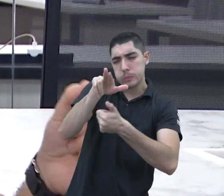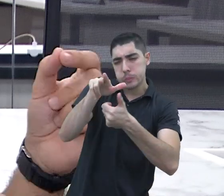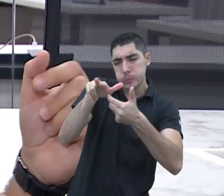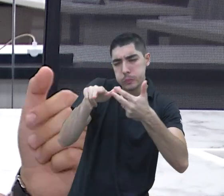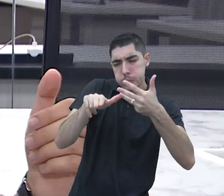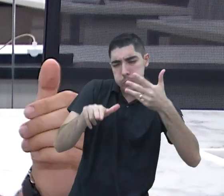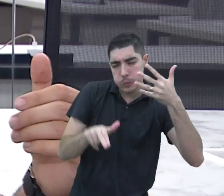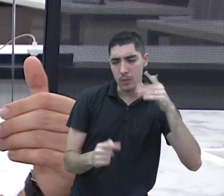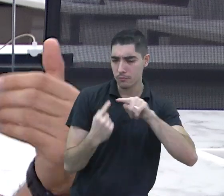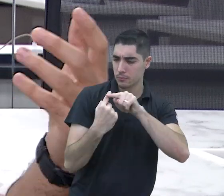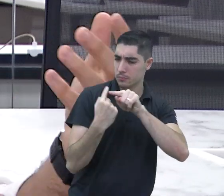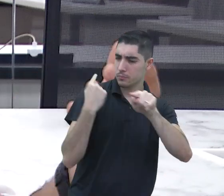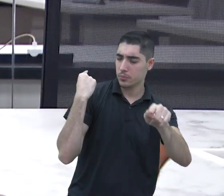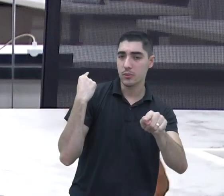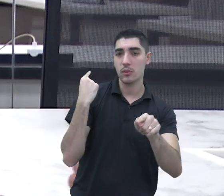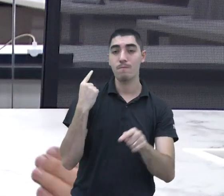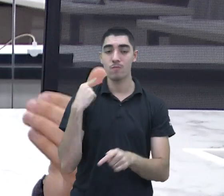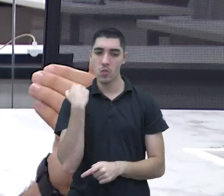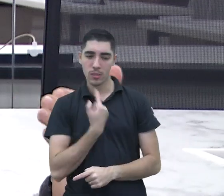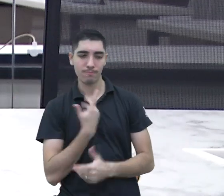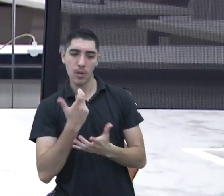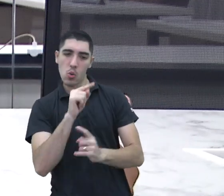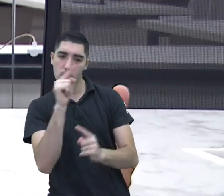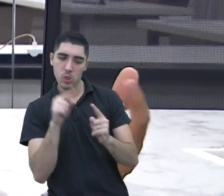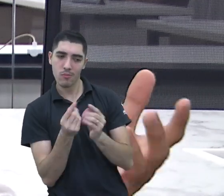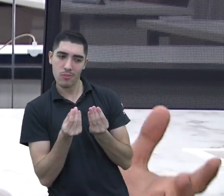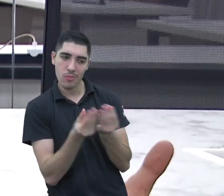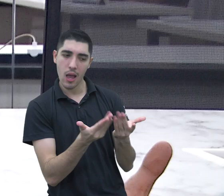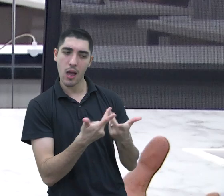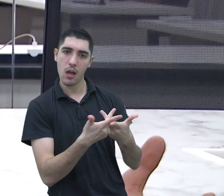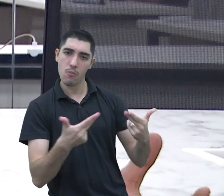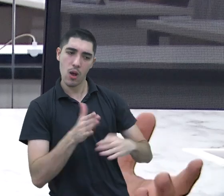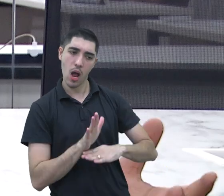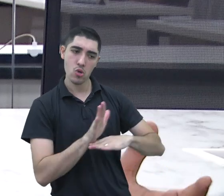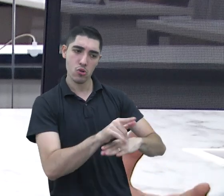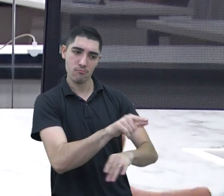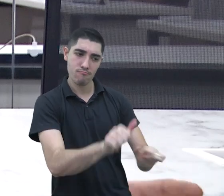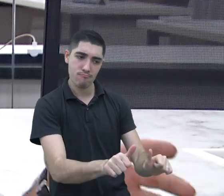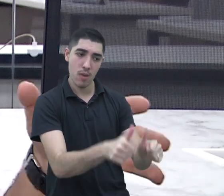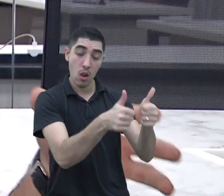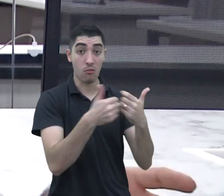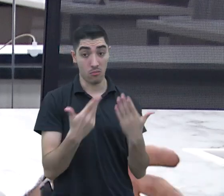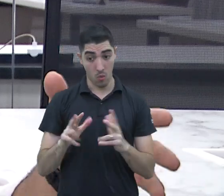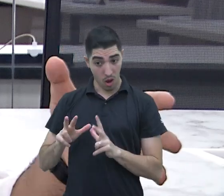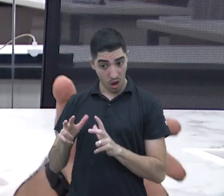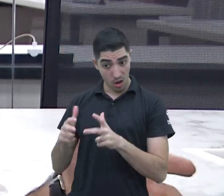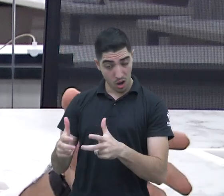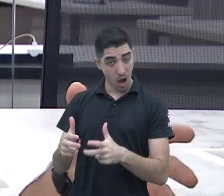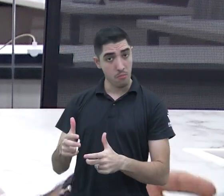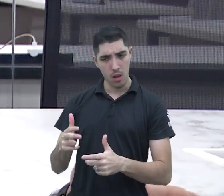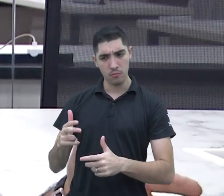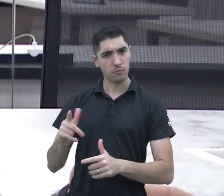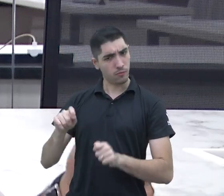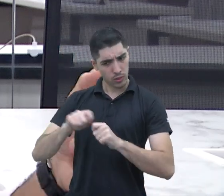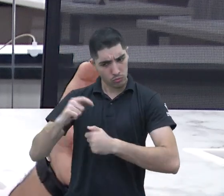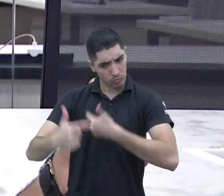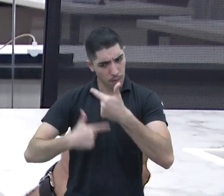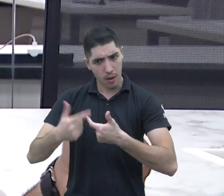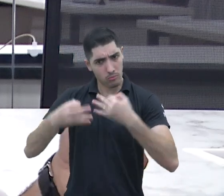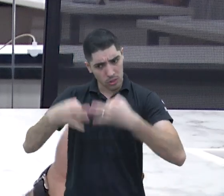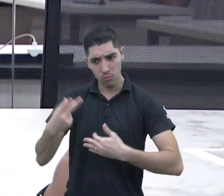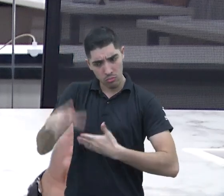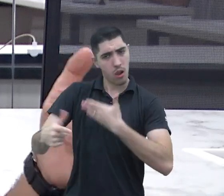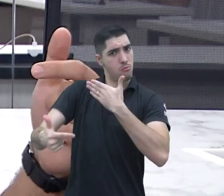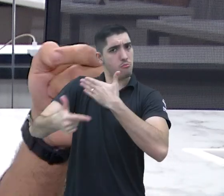social, pensando na população, em como a gente pode trazer melhorias para a população, é a Câmara cumprindo, de fato, um